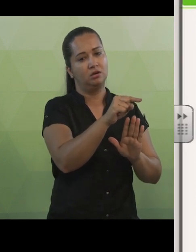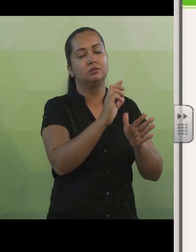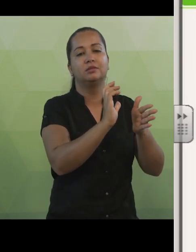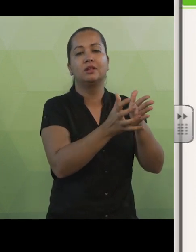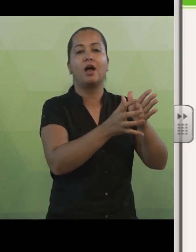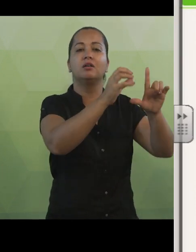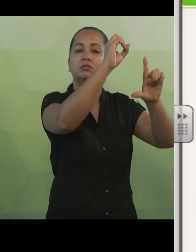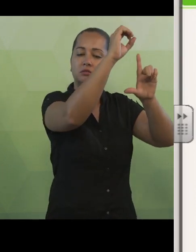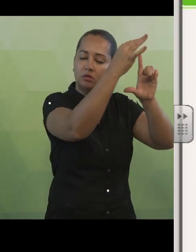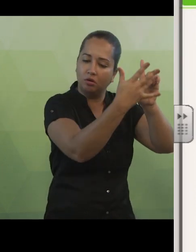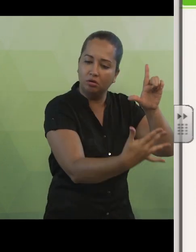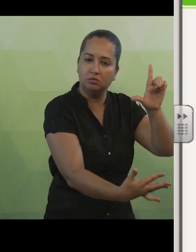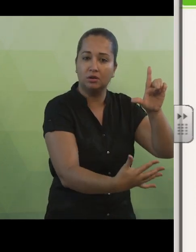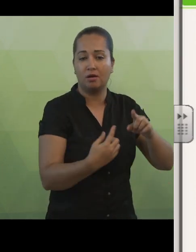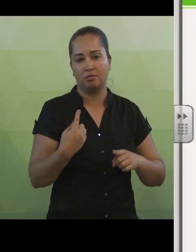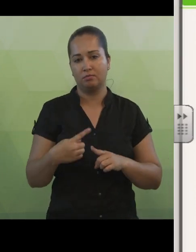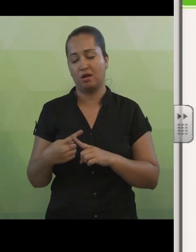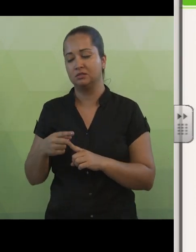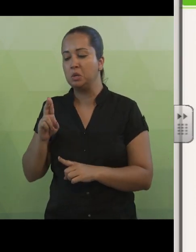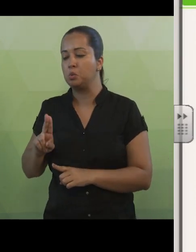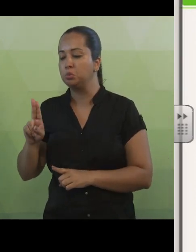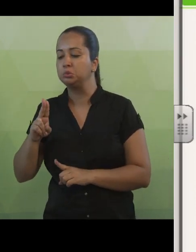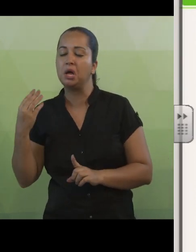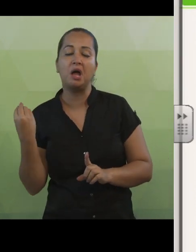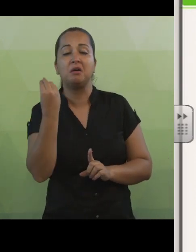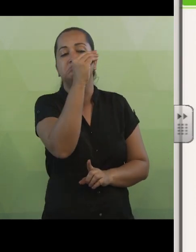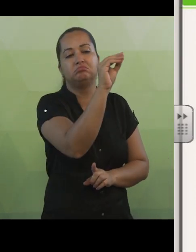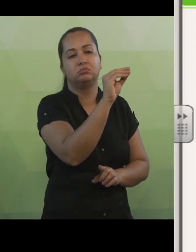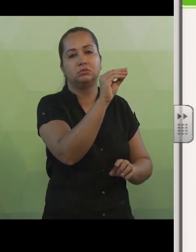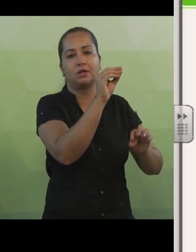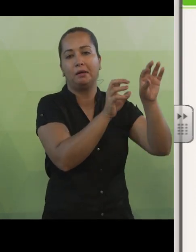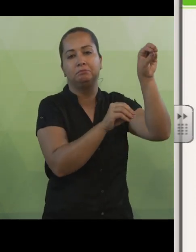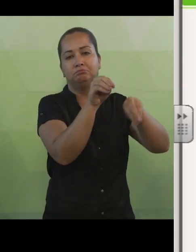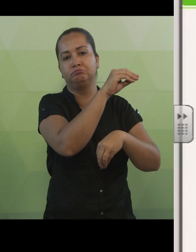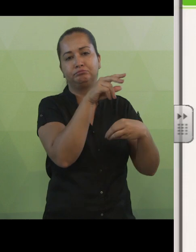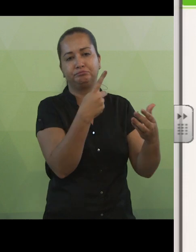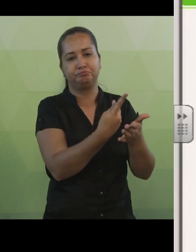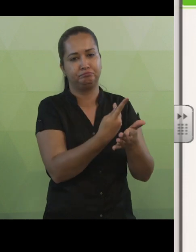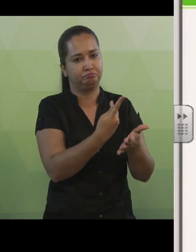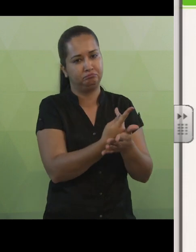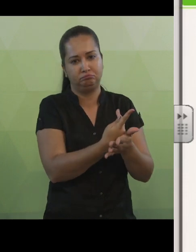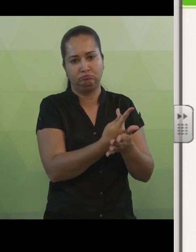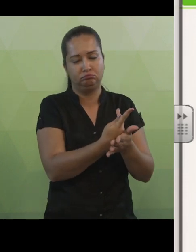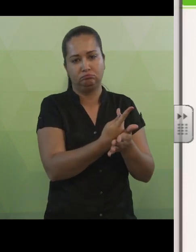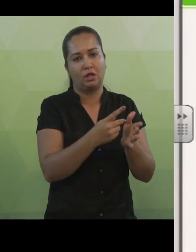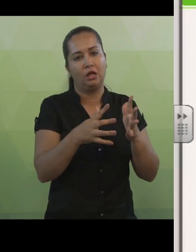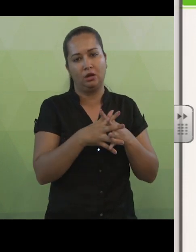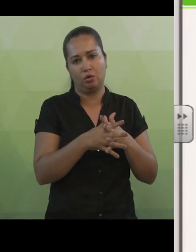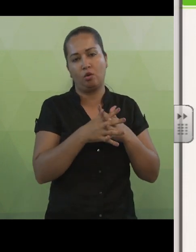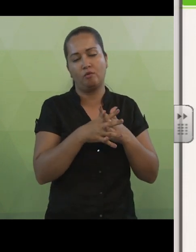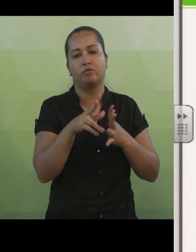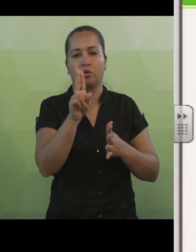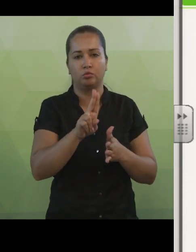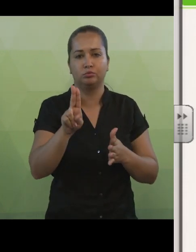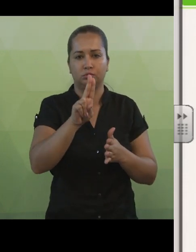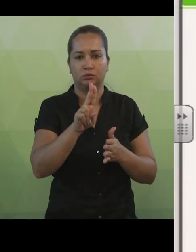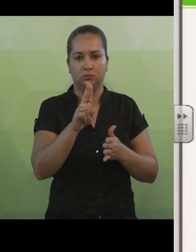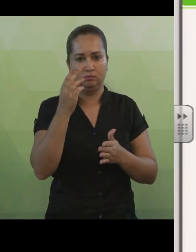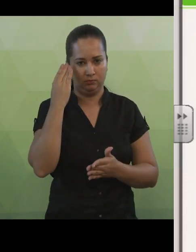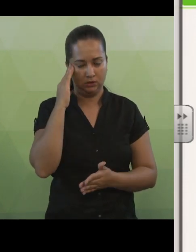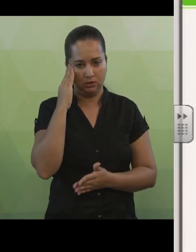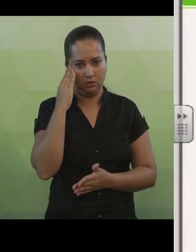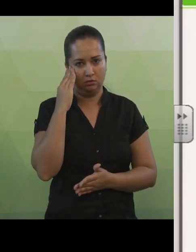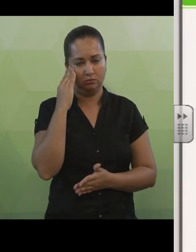lá um usuário e colocar um código qualquer que estaria fora da sequência e não poderia identificar corretamente o usuário. Então, esse é um tipo de